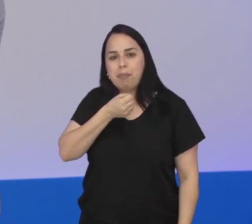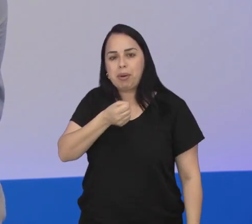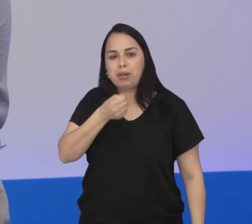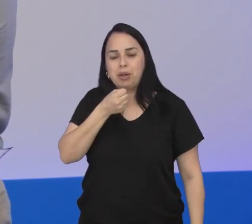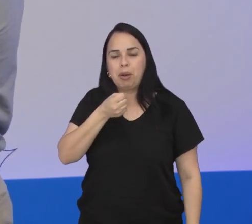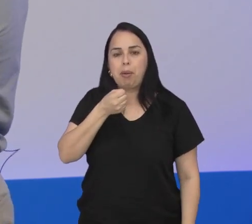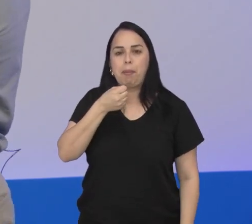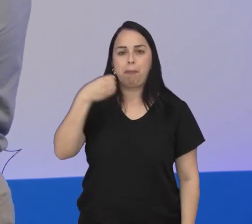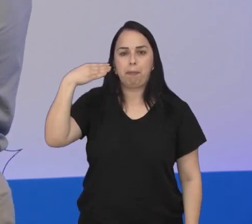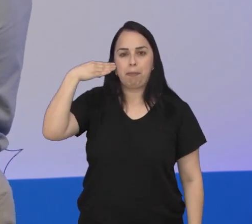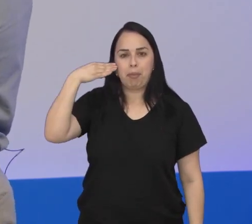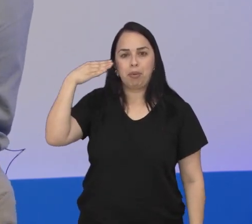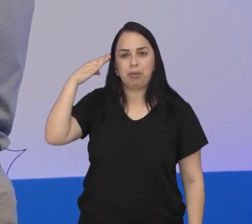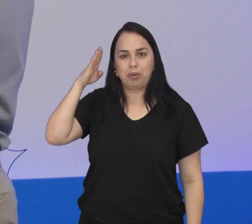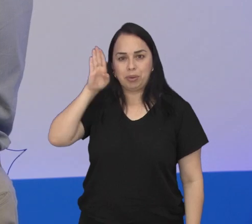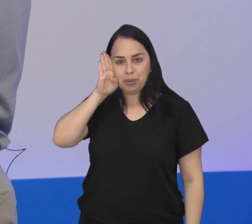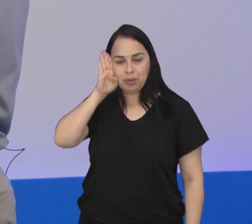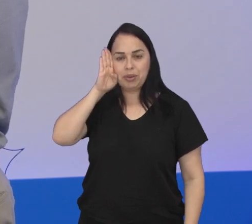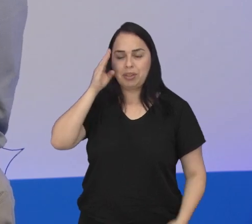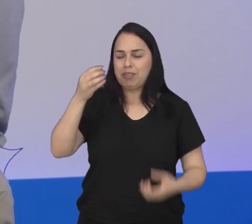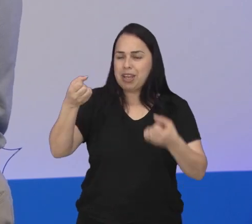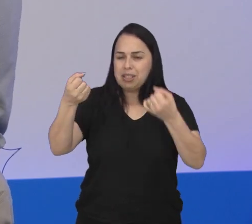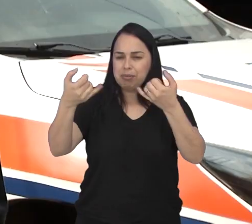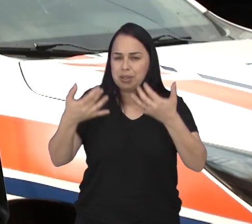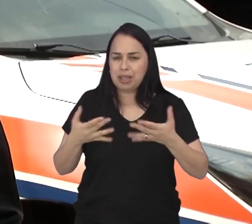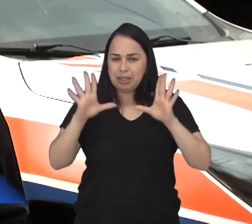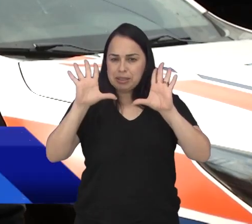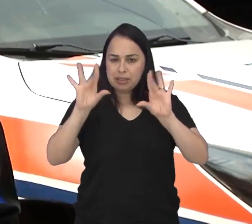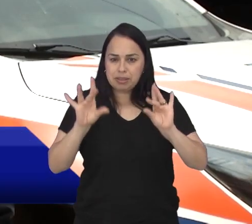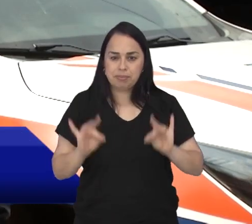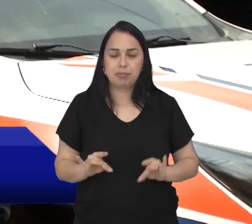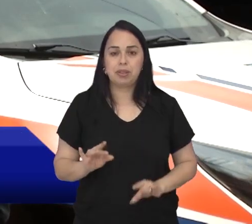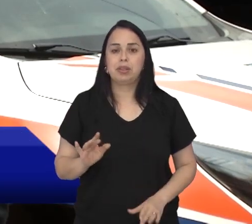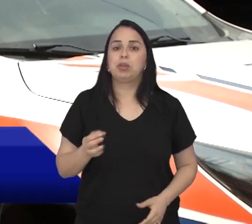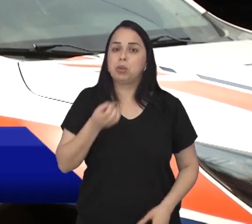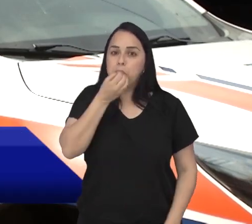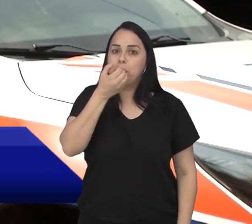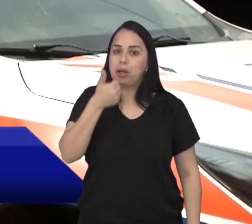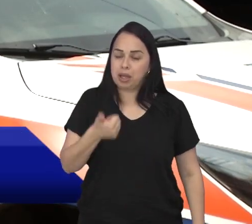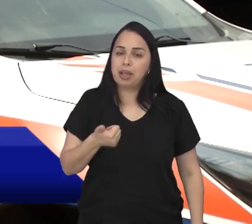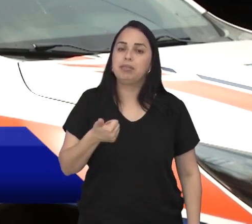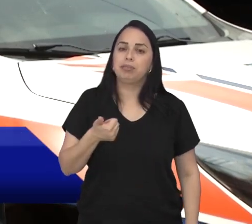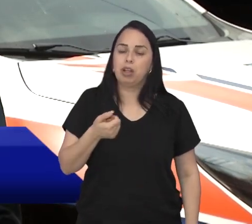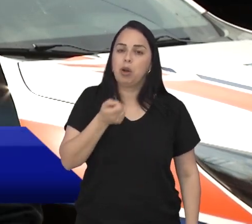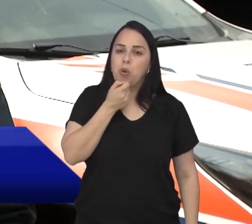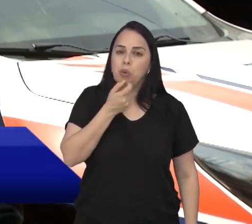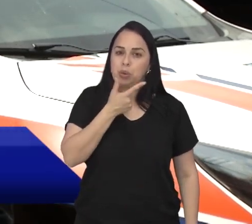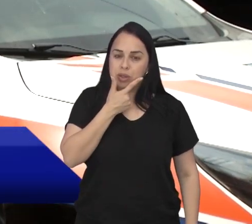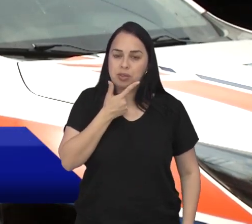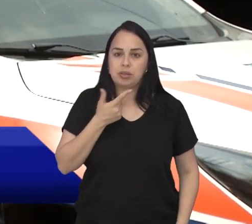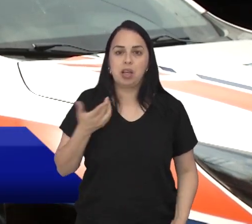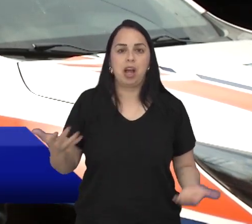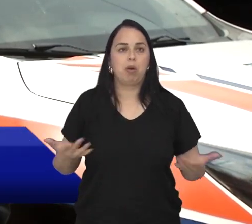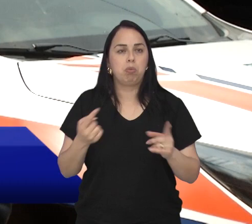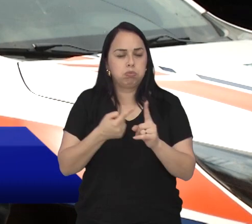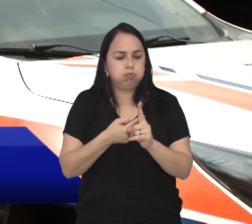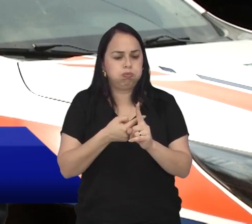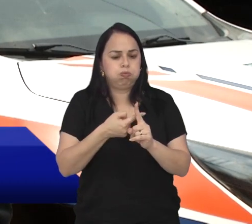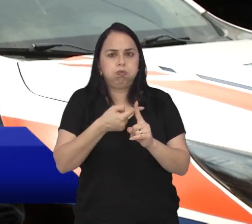passar para a gente algumas orientações, não é isso mesmo, Bruno? É com você. Muito bem, Lucas Guerra, com o aumento da temperatura,